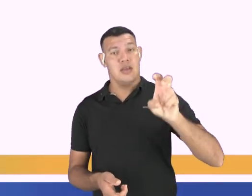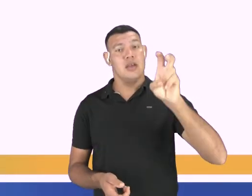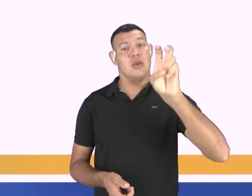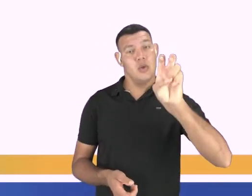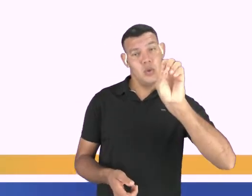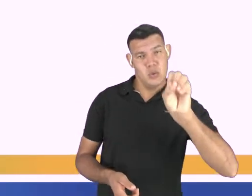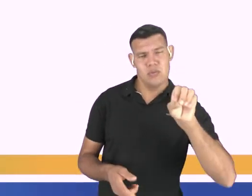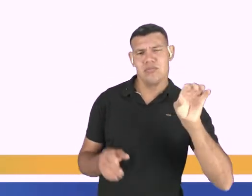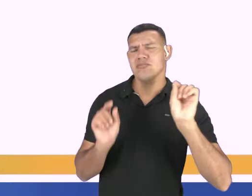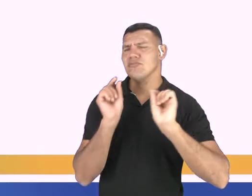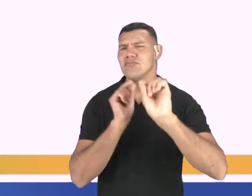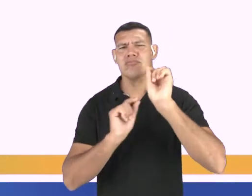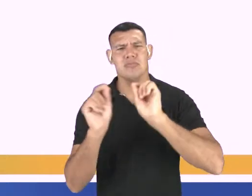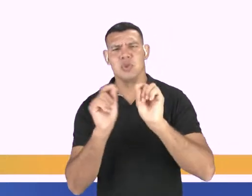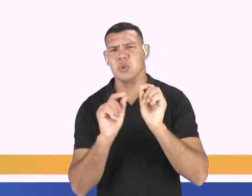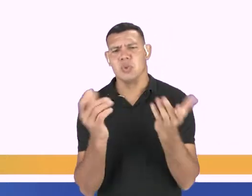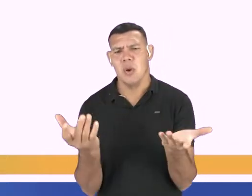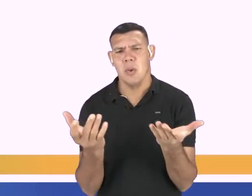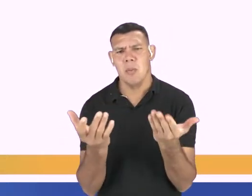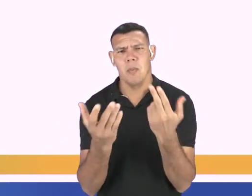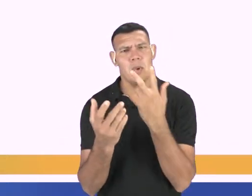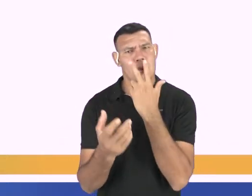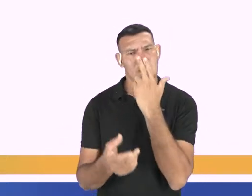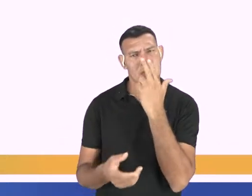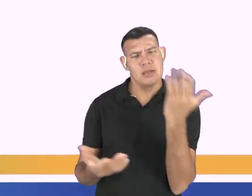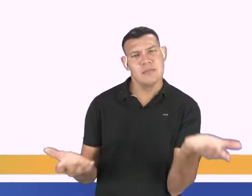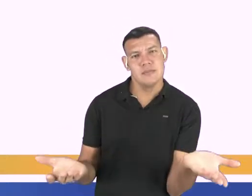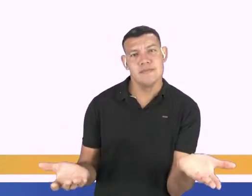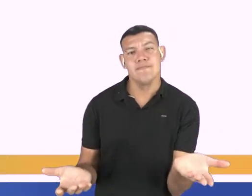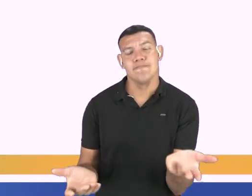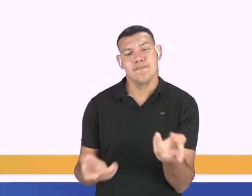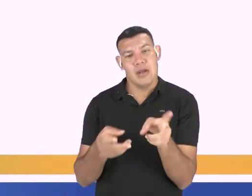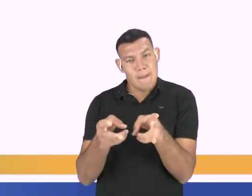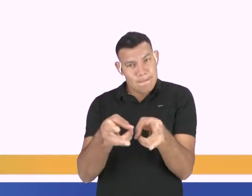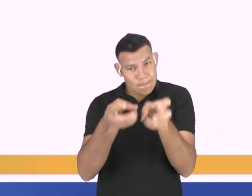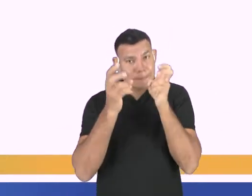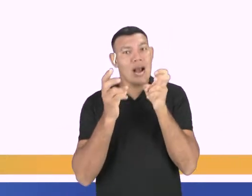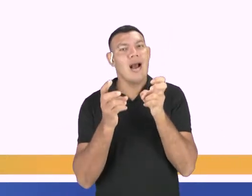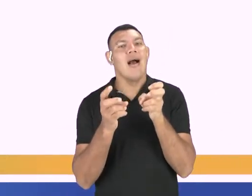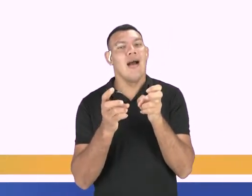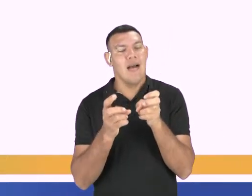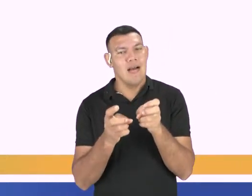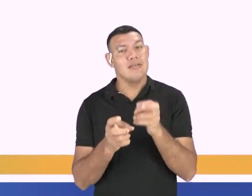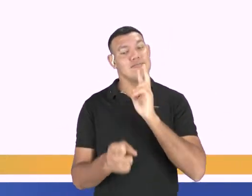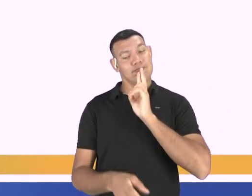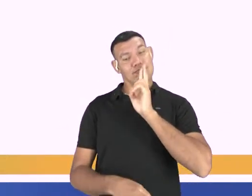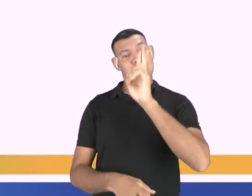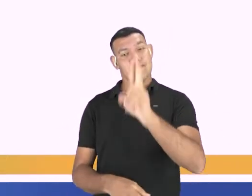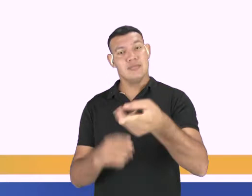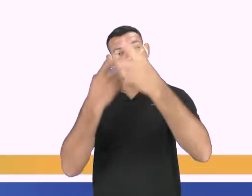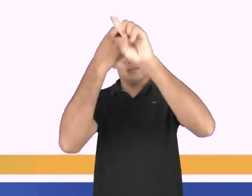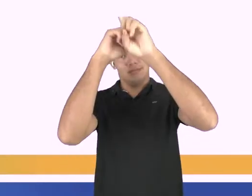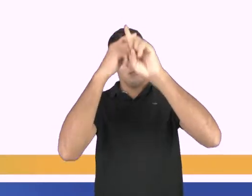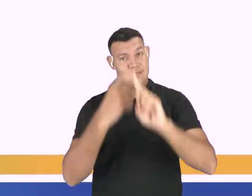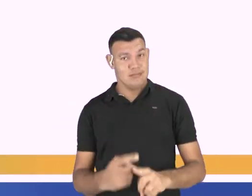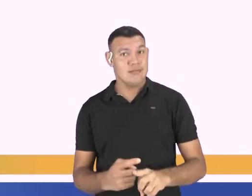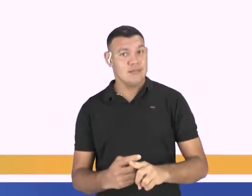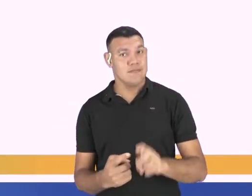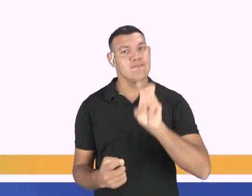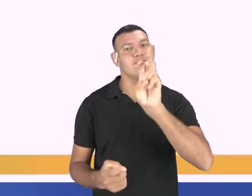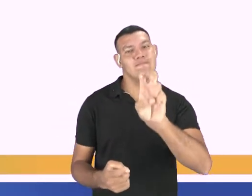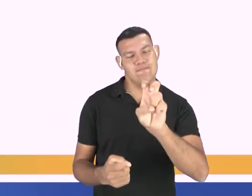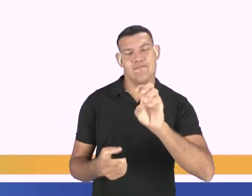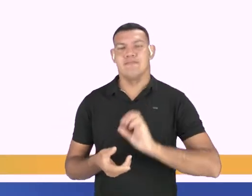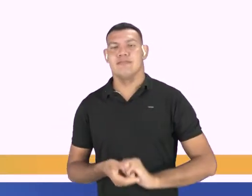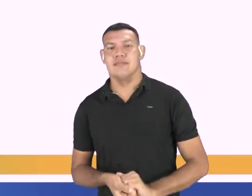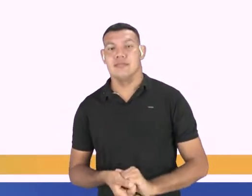você pensar um pouquinho, você vai perceber que todos aparecem como resultado na tabuada do 5. Então, assim,